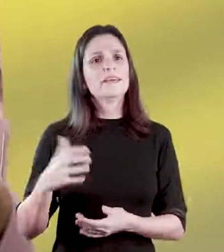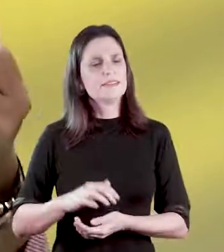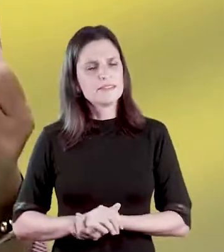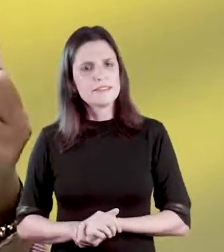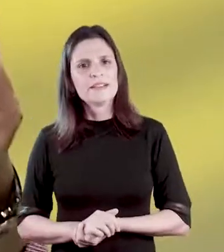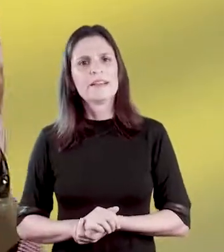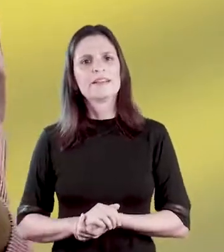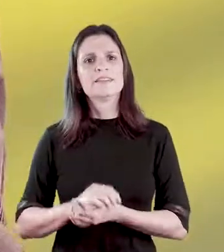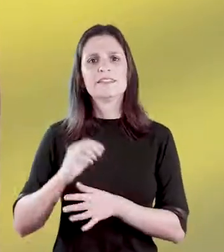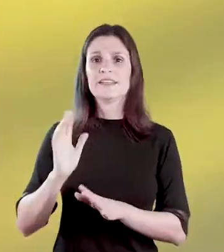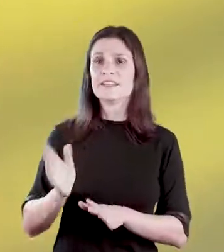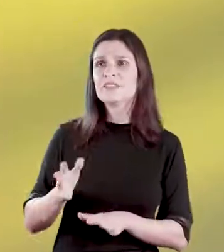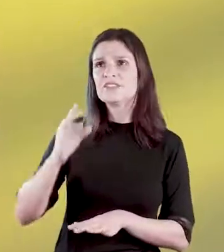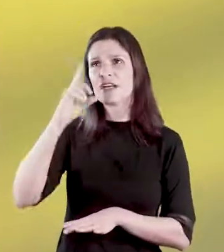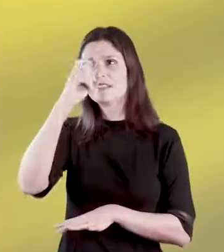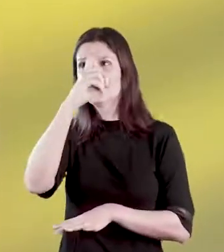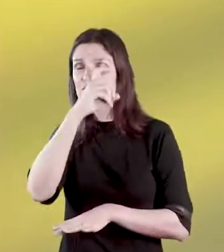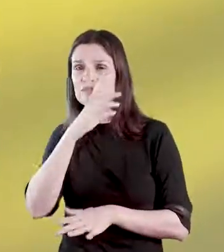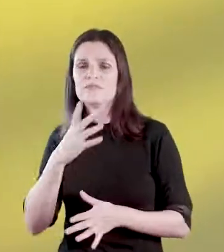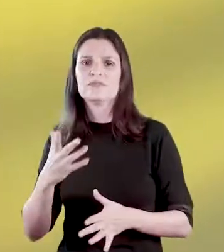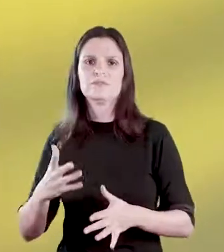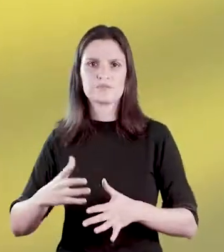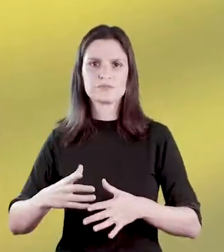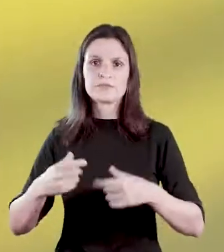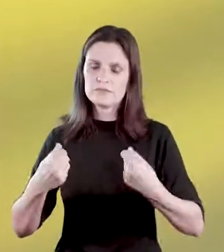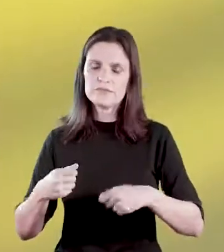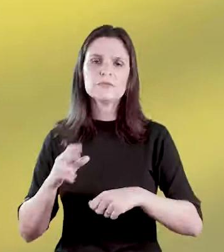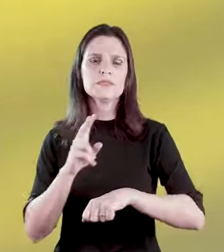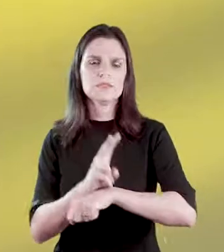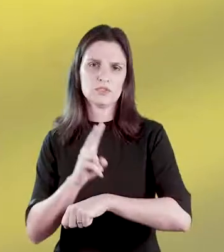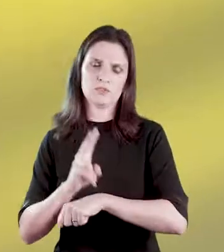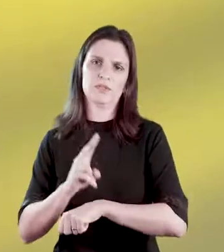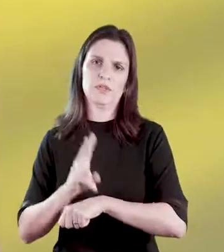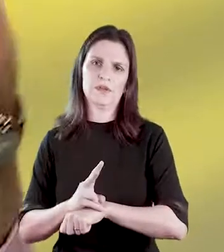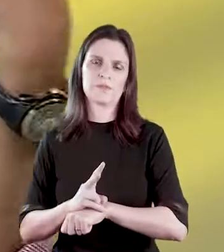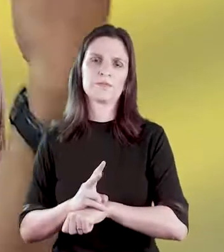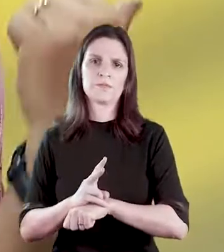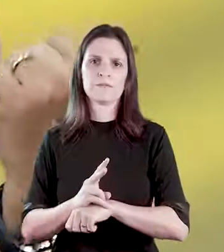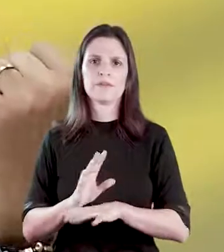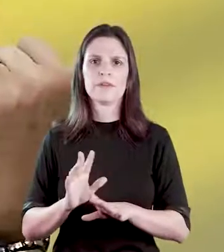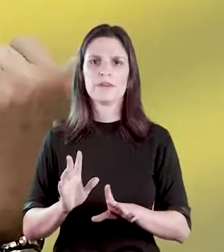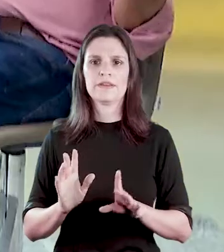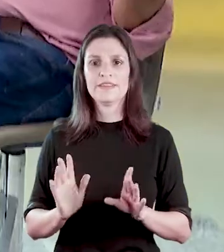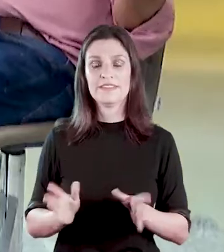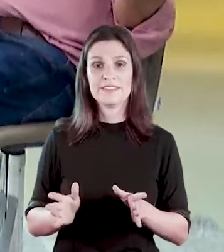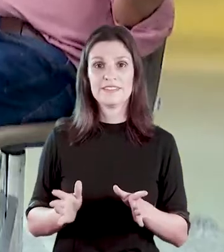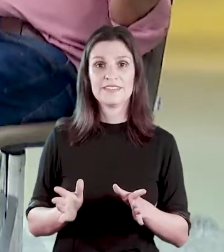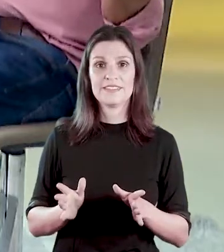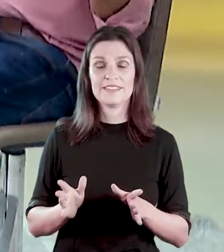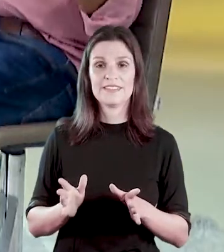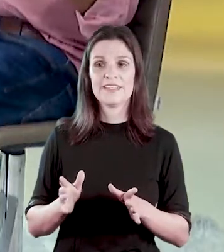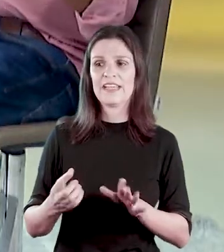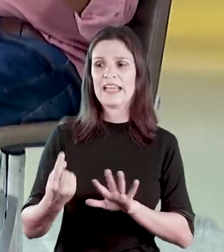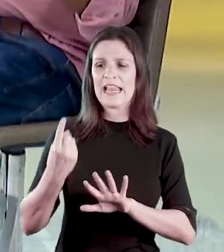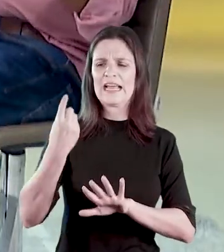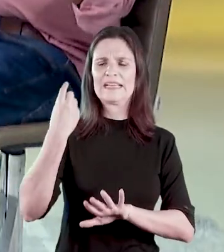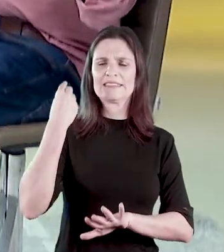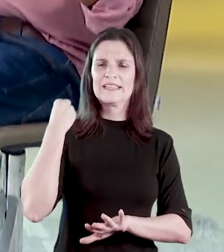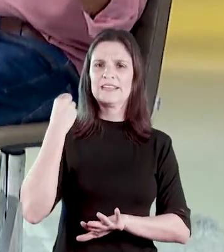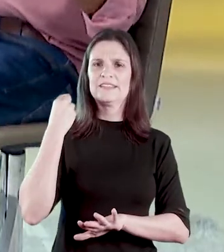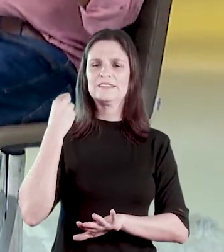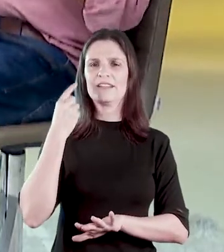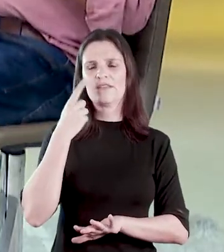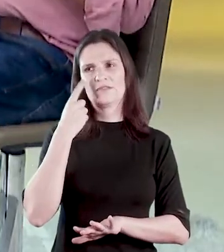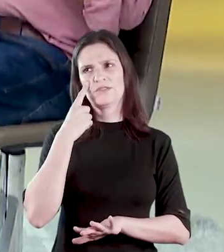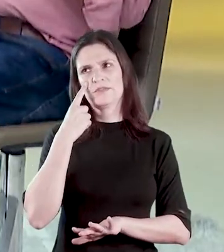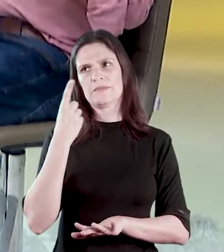que dali para trás e muitas pessoas não entende isso que eles se a gente existe porque tem uma pessoa lá atrás que nos colocou no